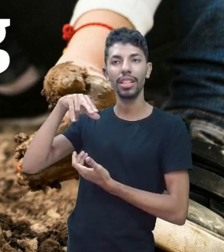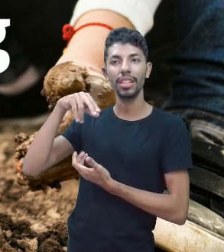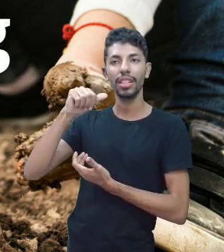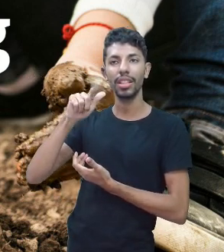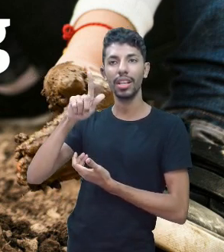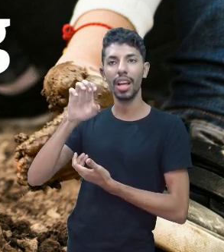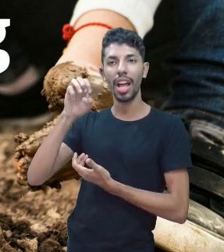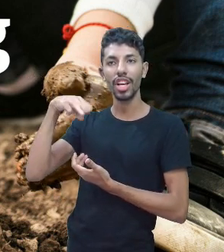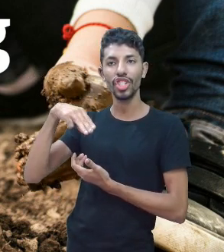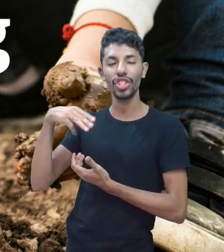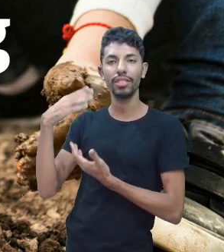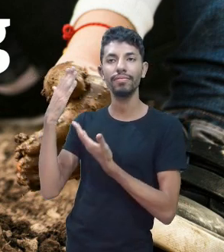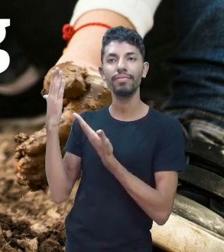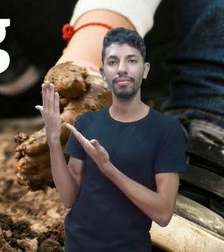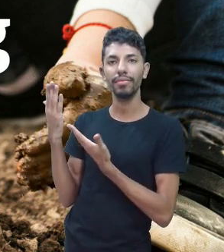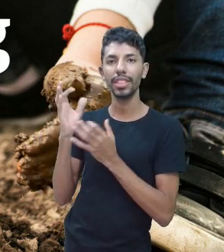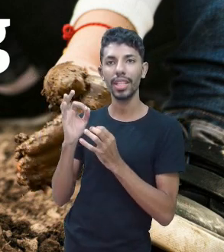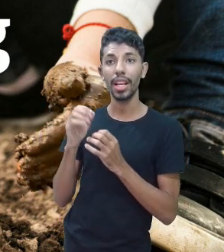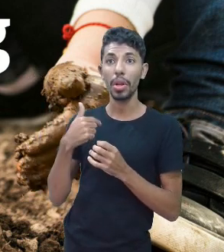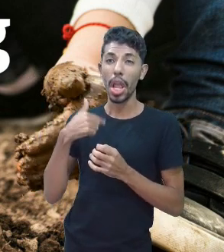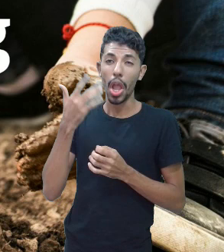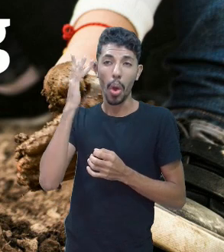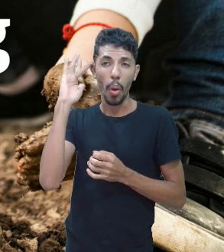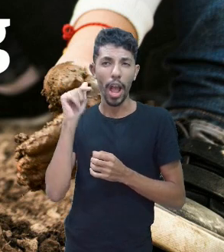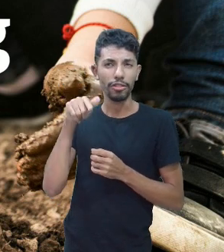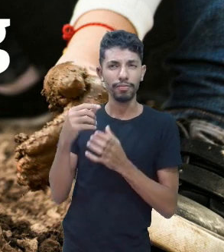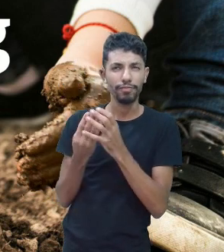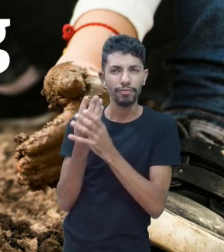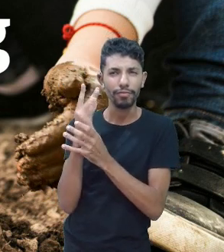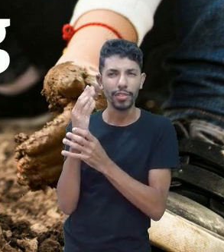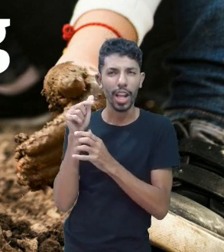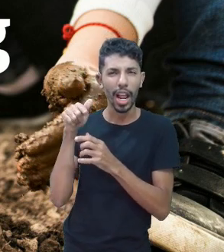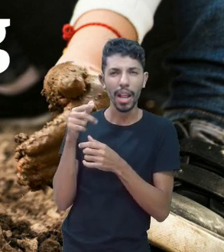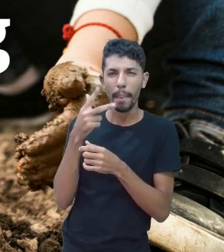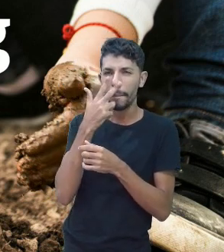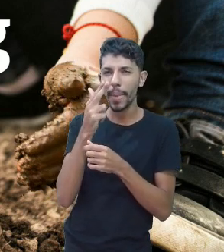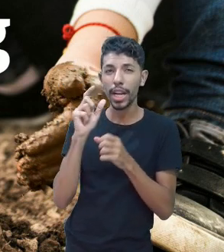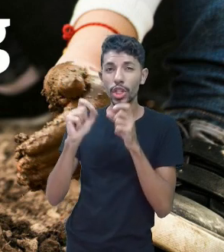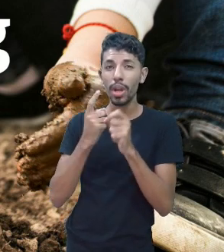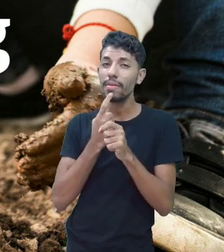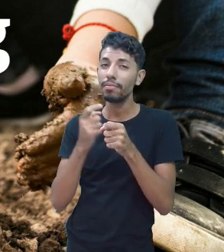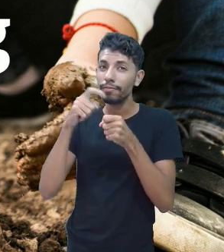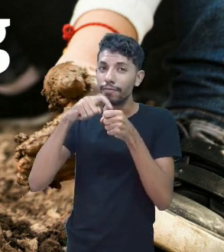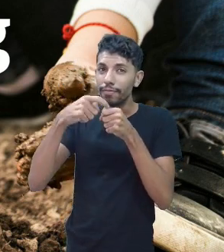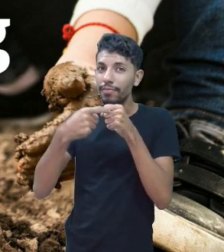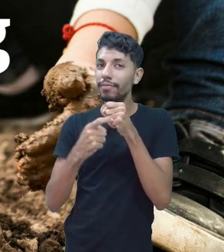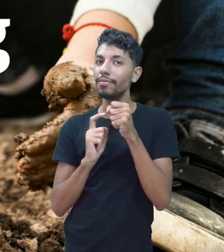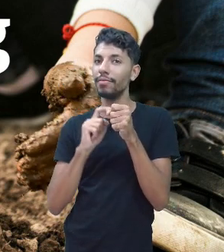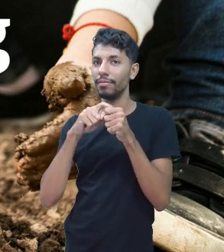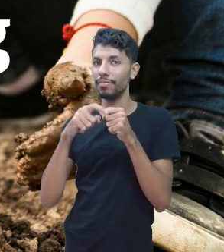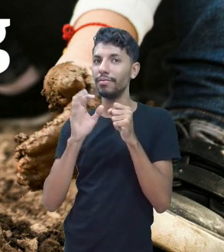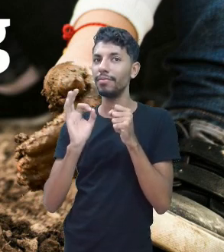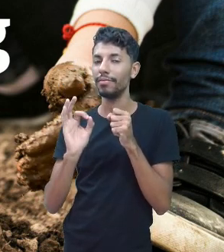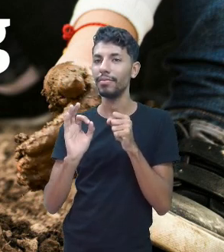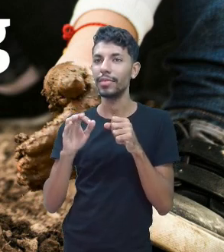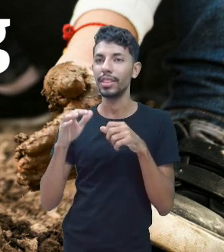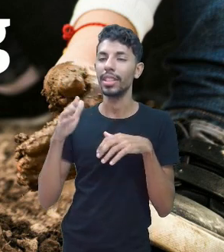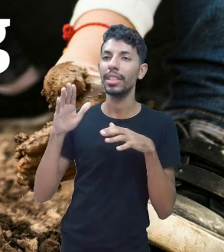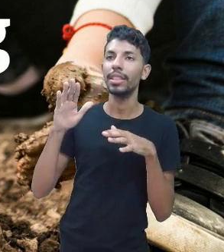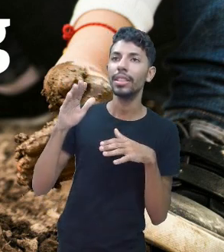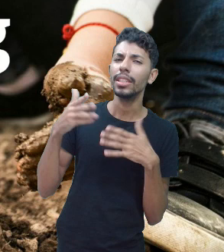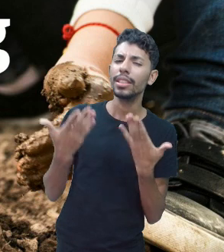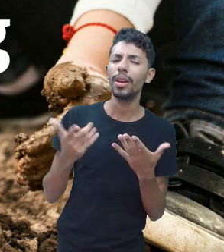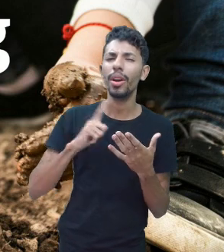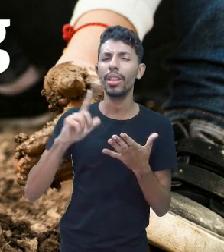flores, pelas folhas, que diga, perdão, acredito que seja um pé de morango. Então tem gente que gosta